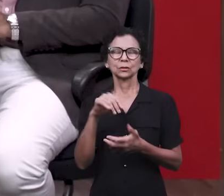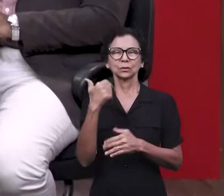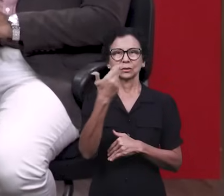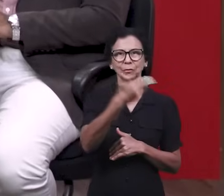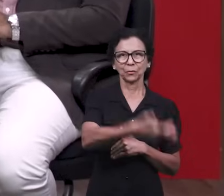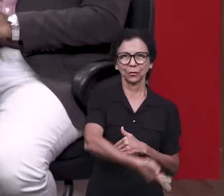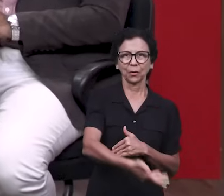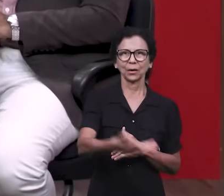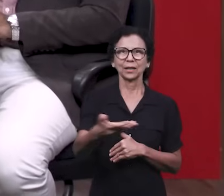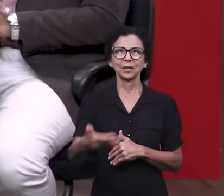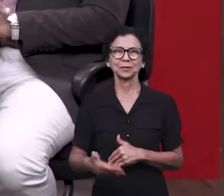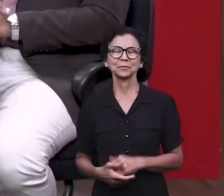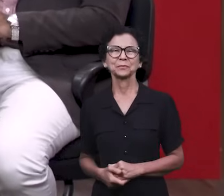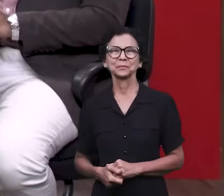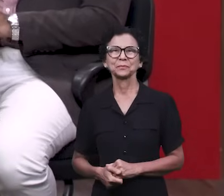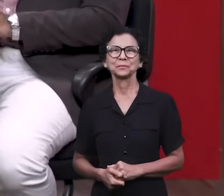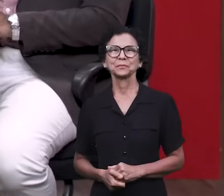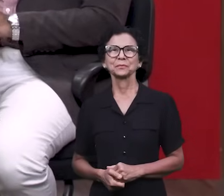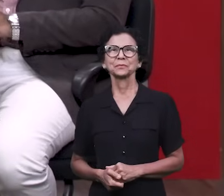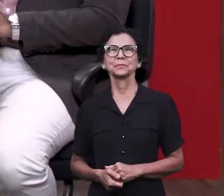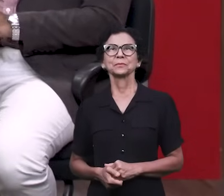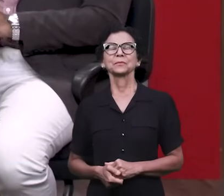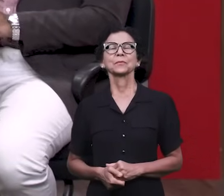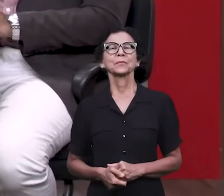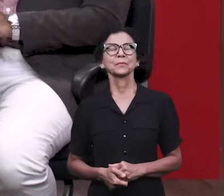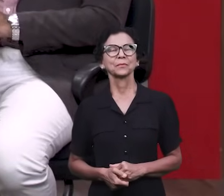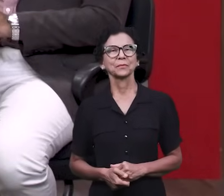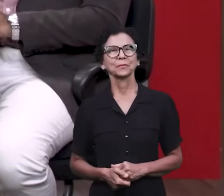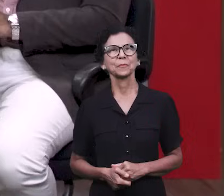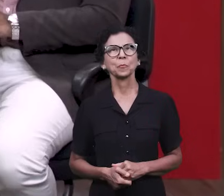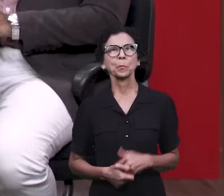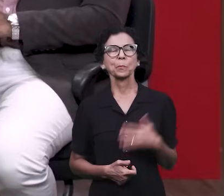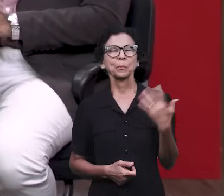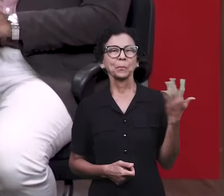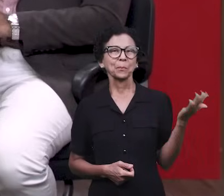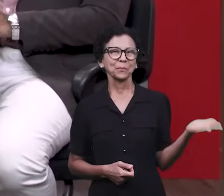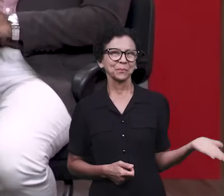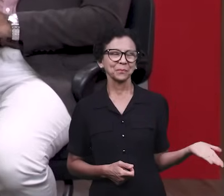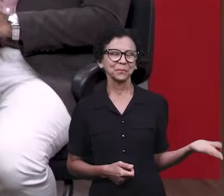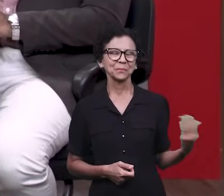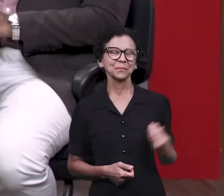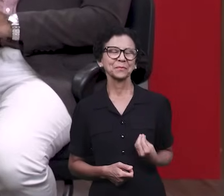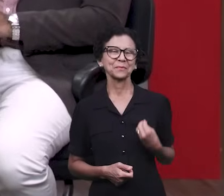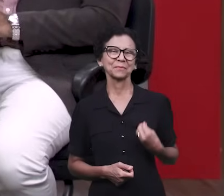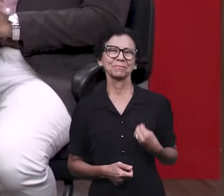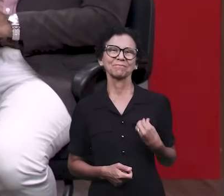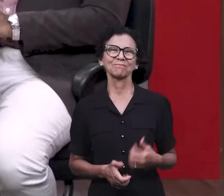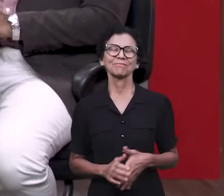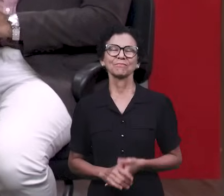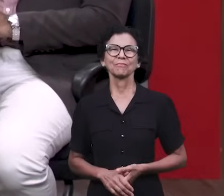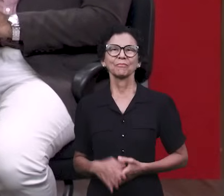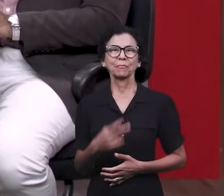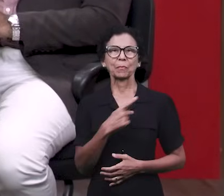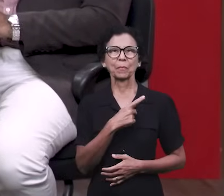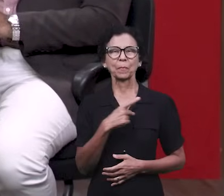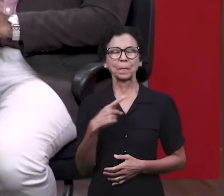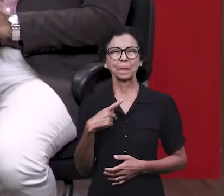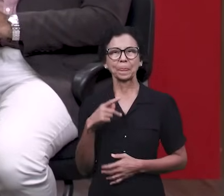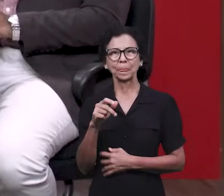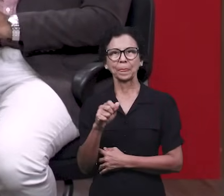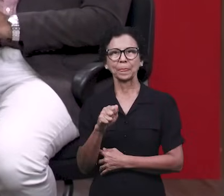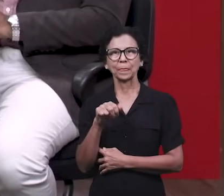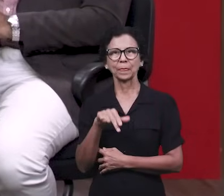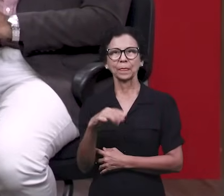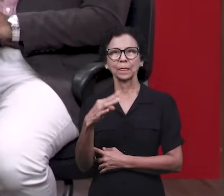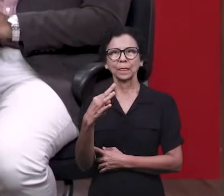nesse contexto aqui da História e Geografia Bíblica. Estou aqui com o pastor Antônio